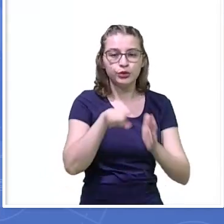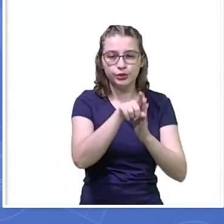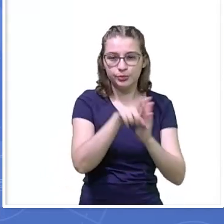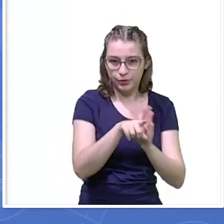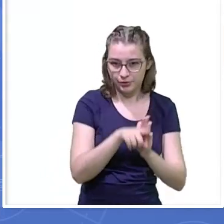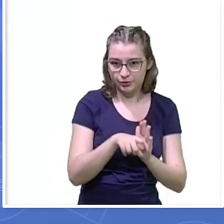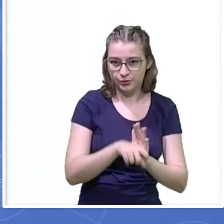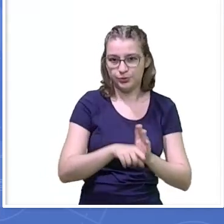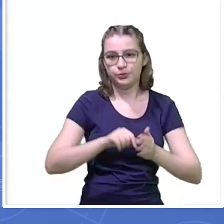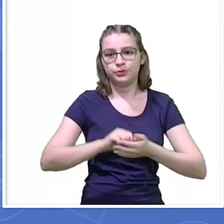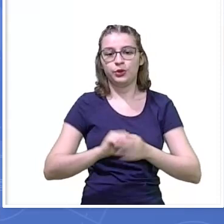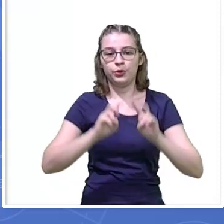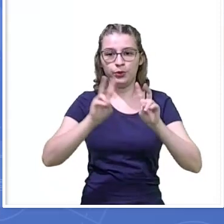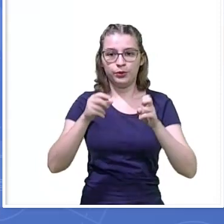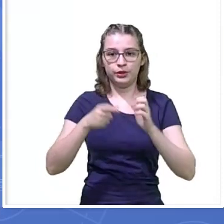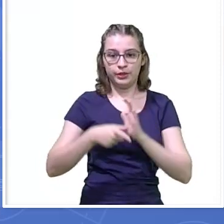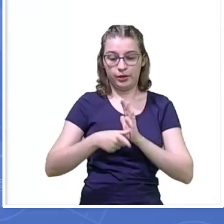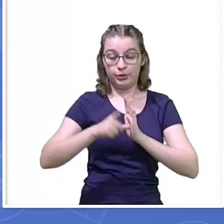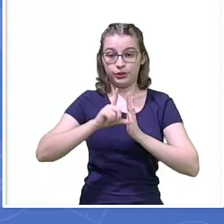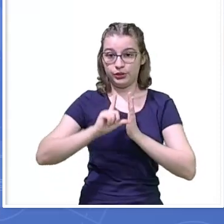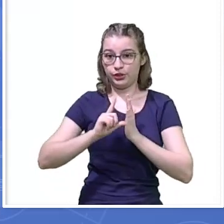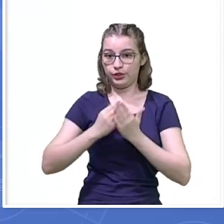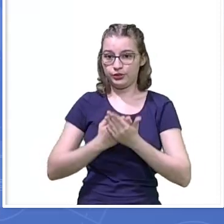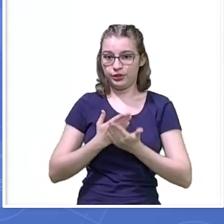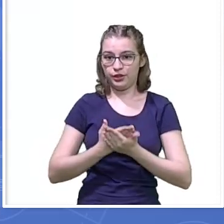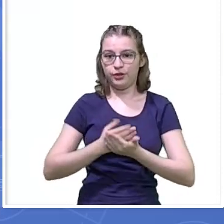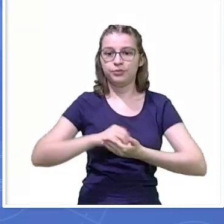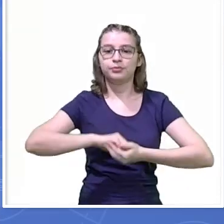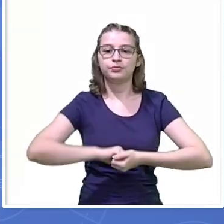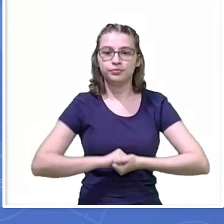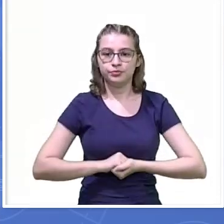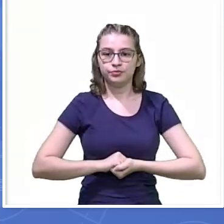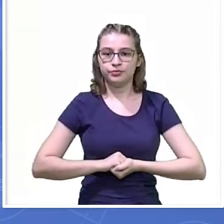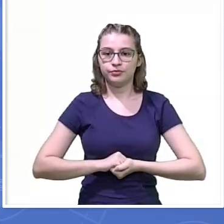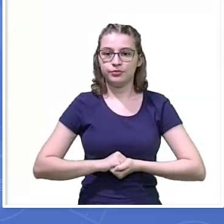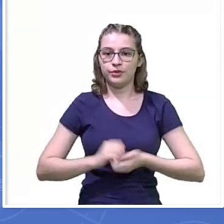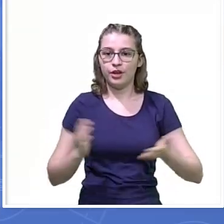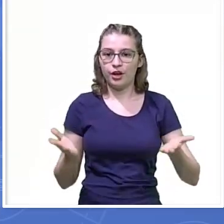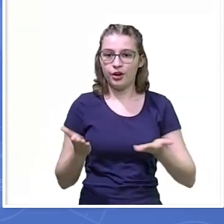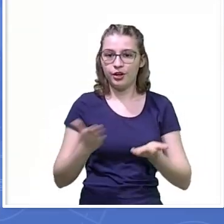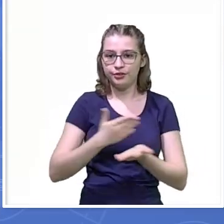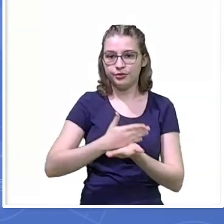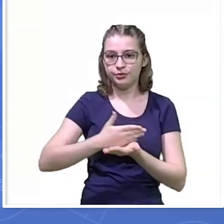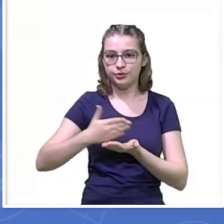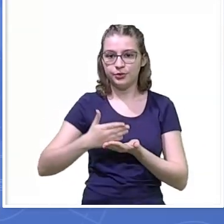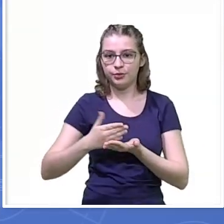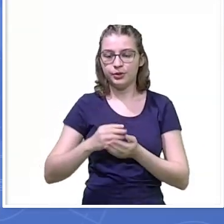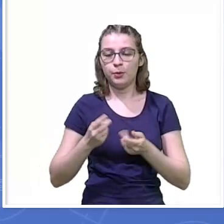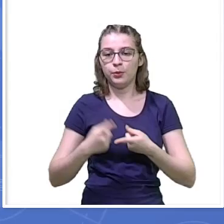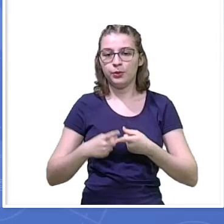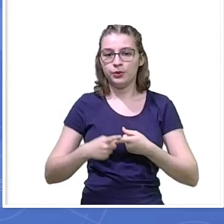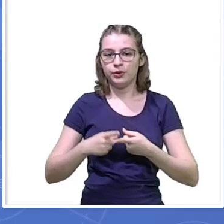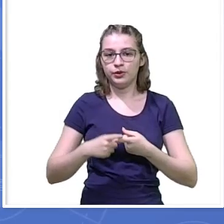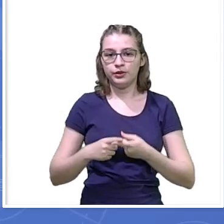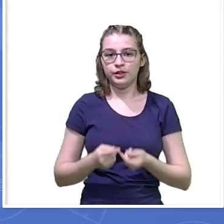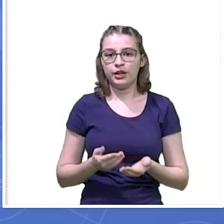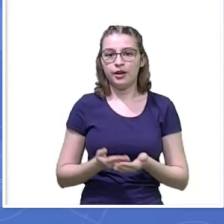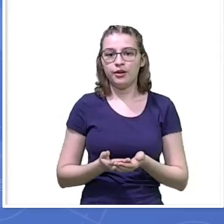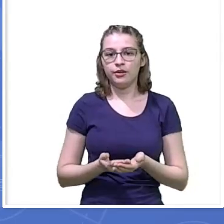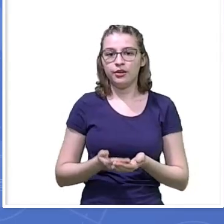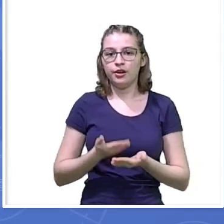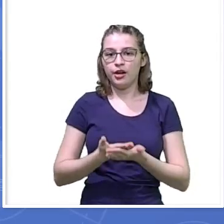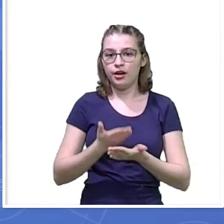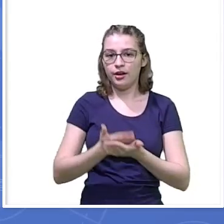aula anterior. Certo, pessoal? Vamos começar então? A nossa aula foi sobre coordenadas geográficas, Agora nós vamos